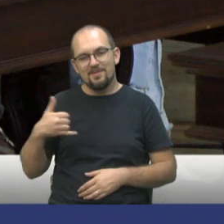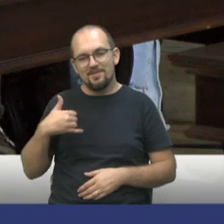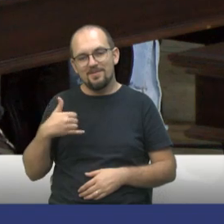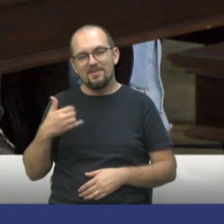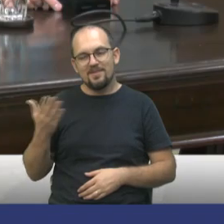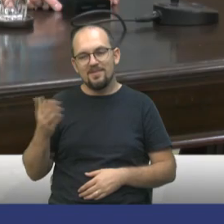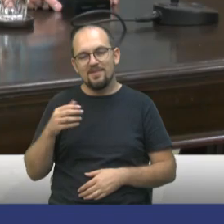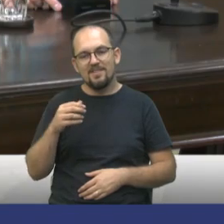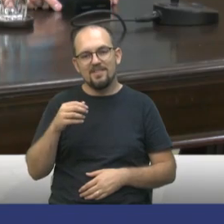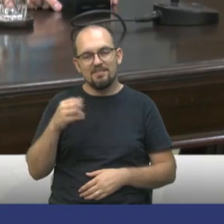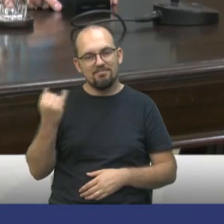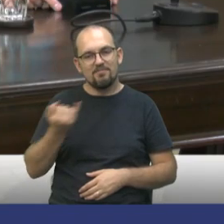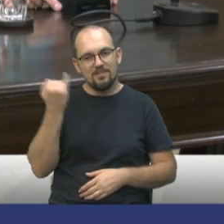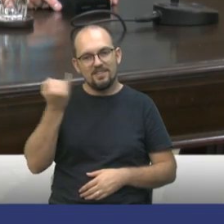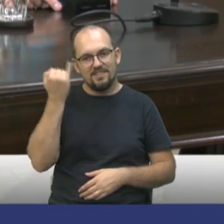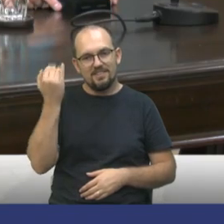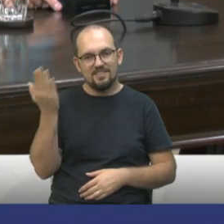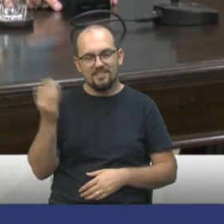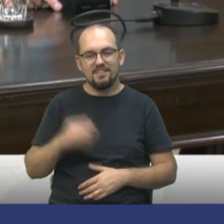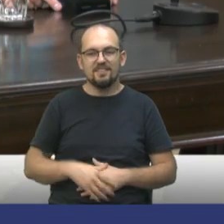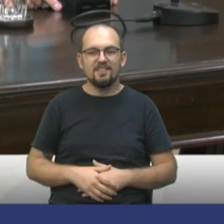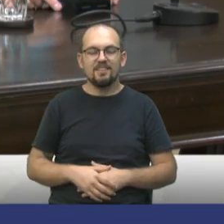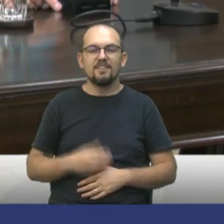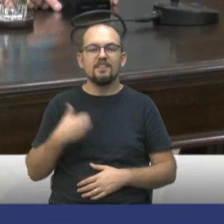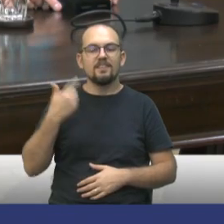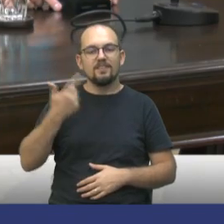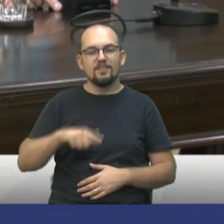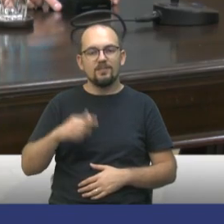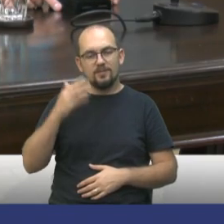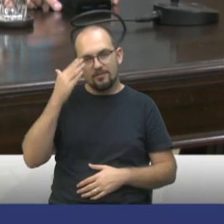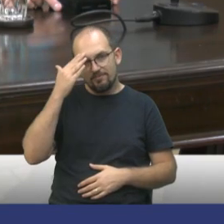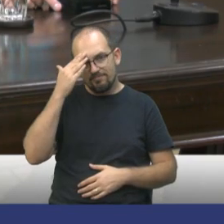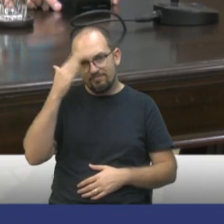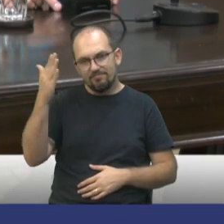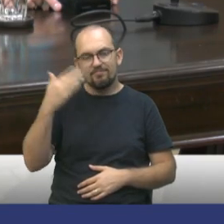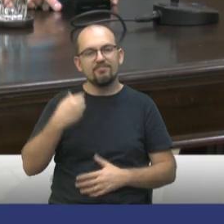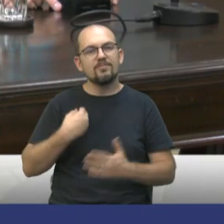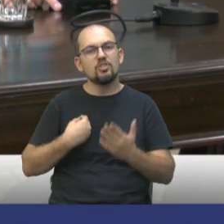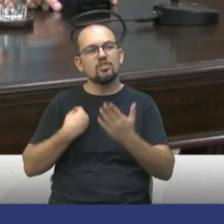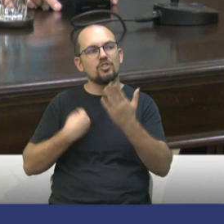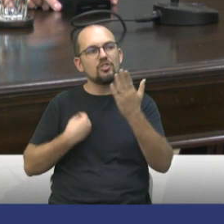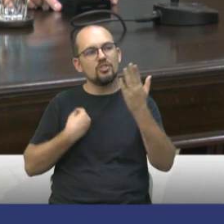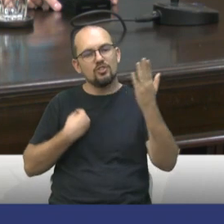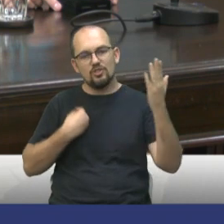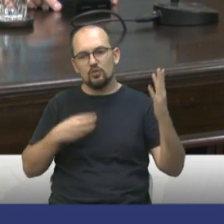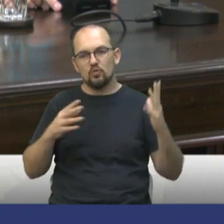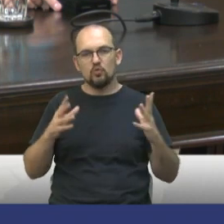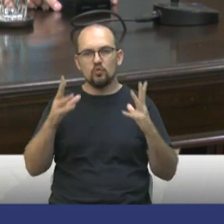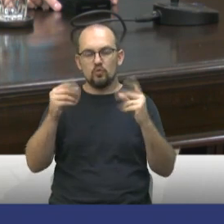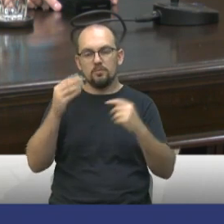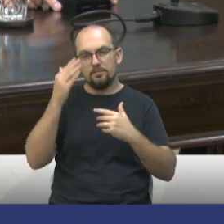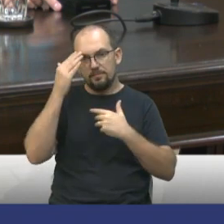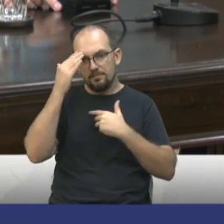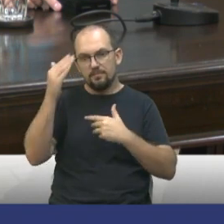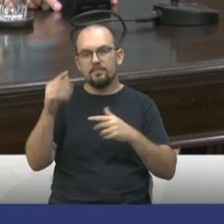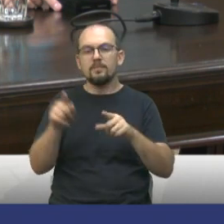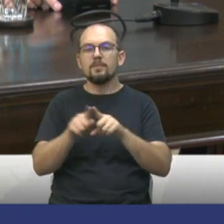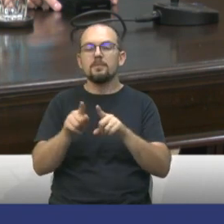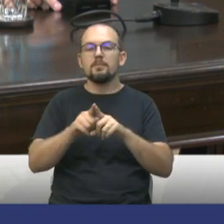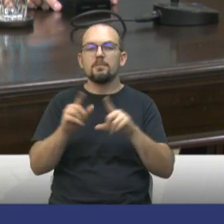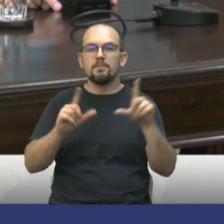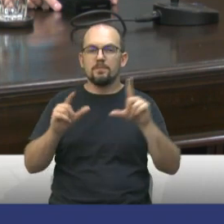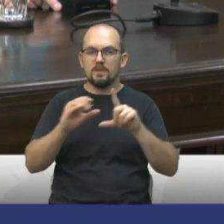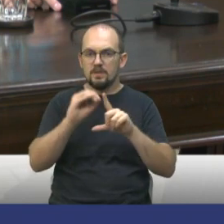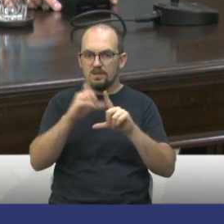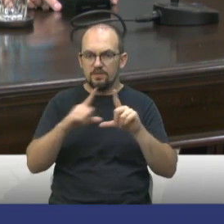importante. Quero mais uma vez aqui agradecer a presença de todos. Quero agradecer também a TV Câmara